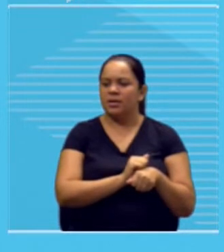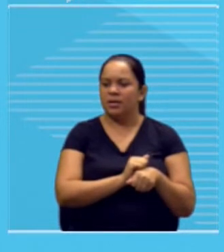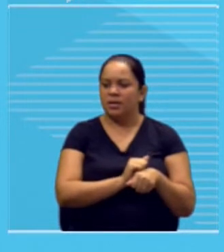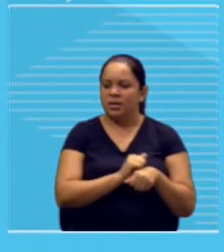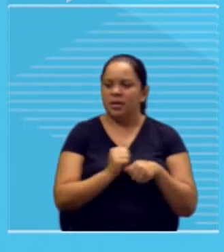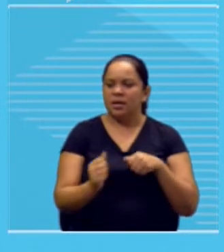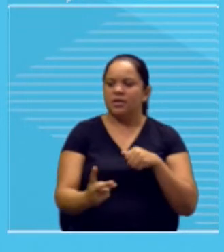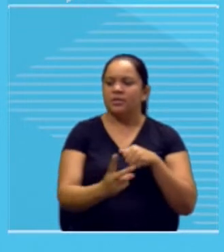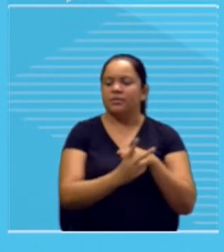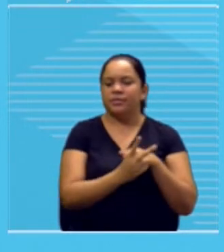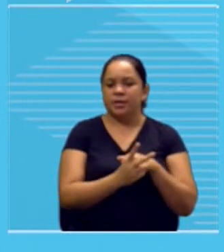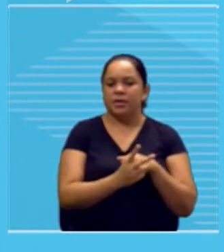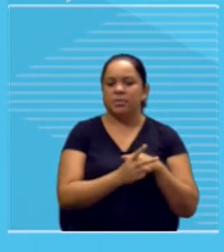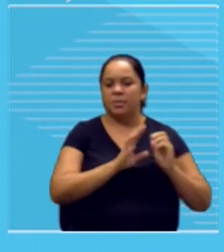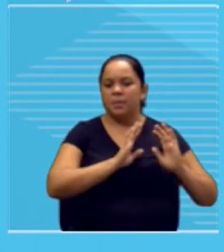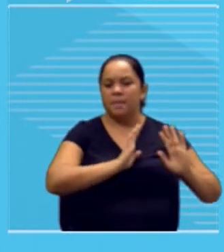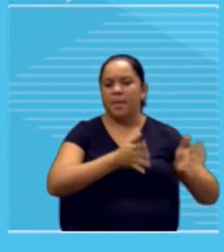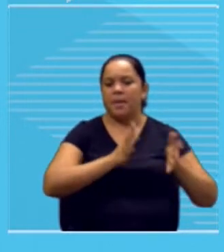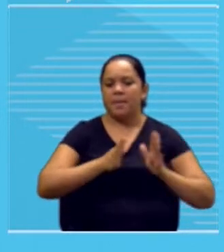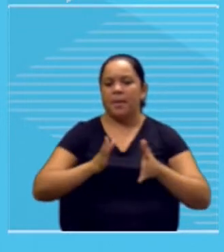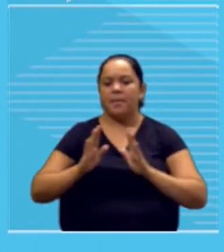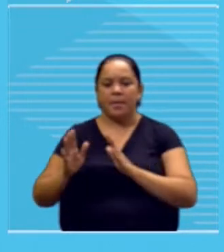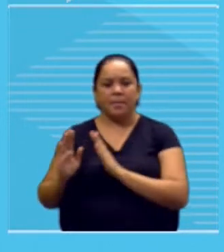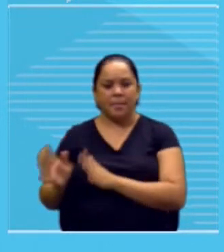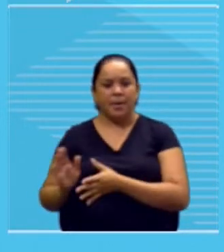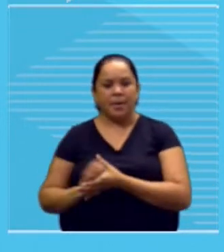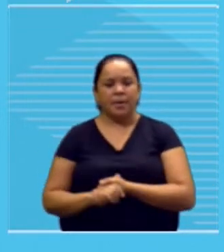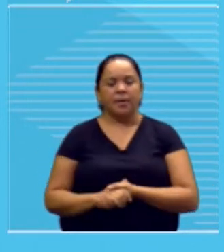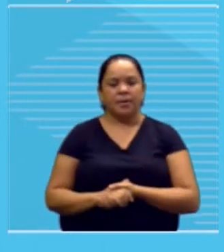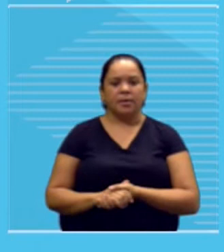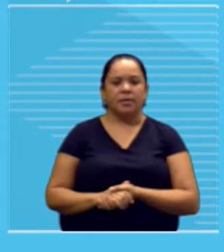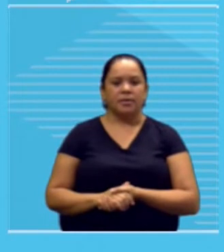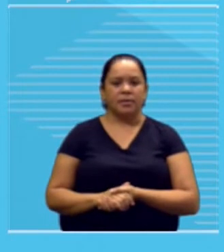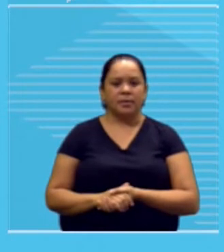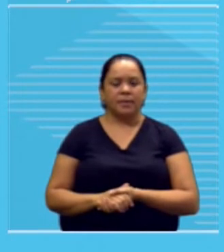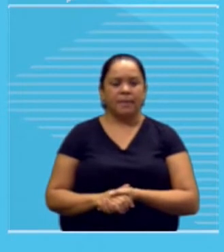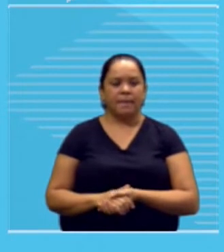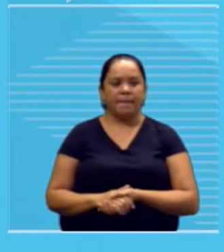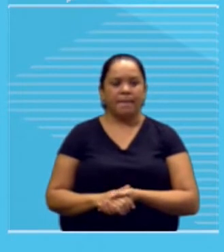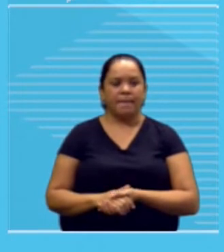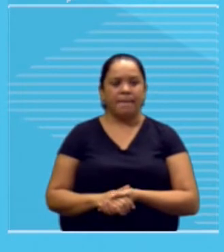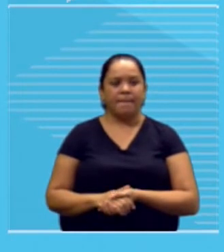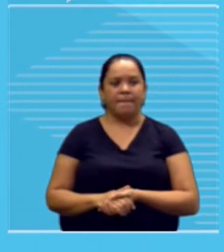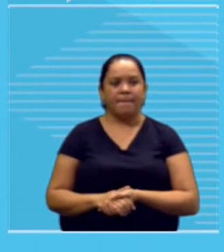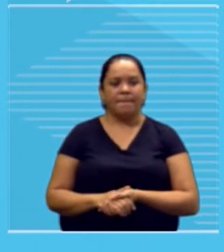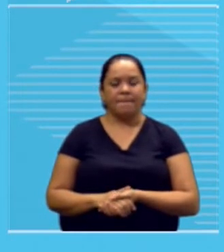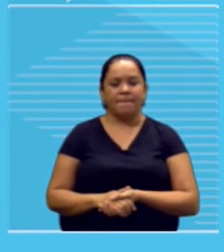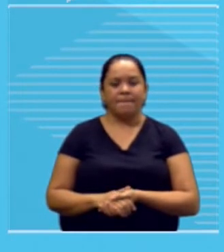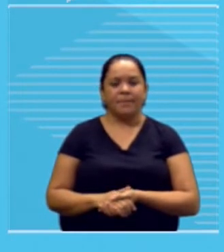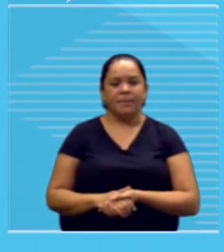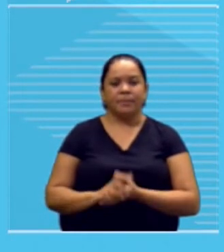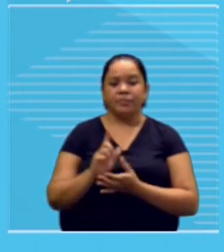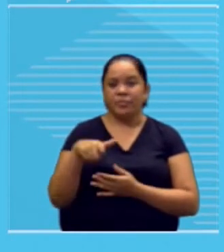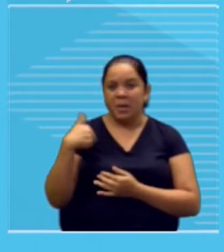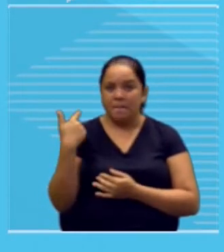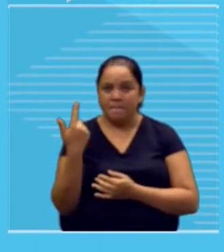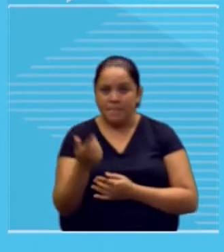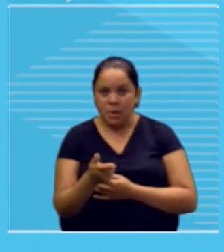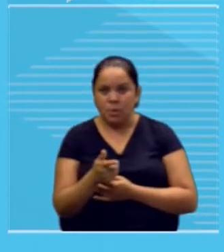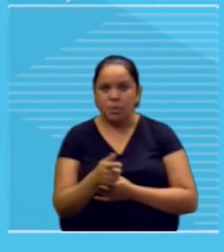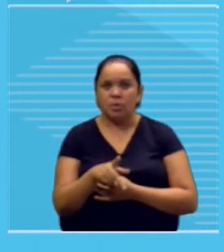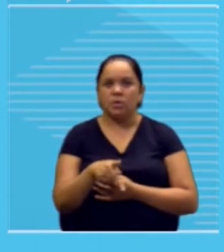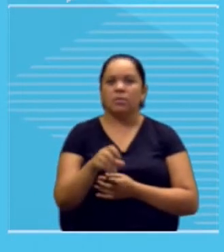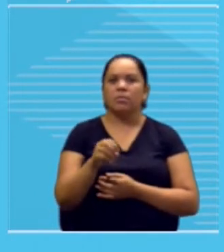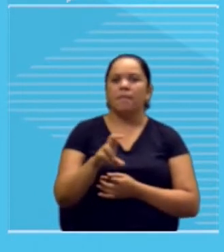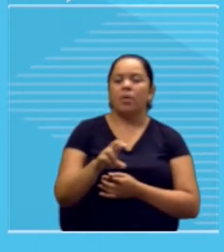você faz aquilo depois você faz isso em seguida tudo isso gente é